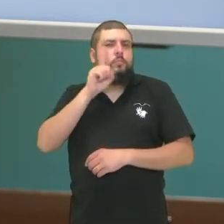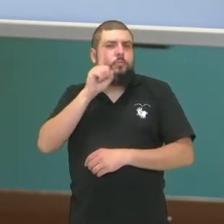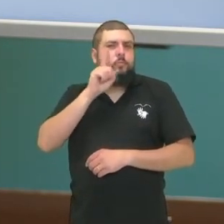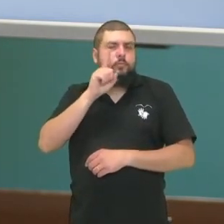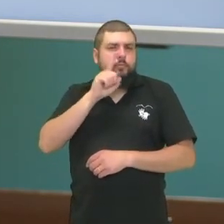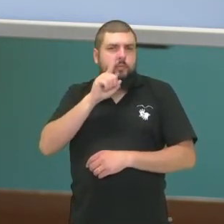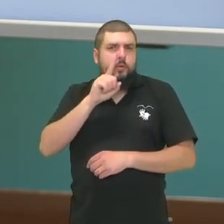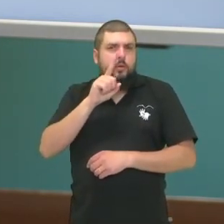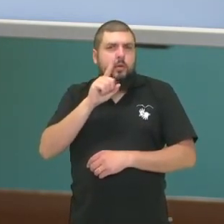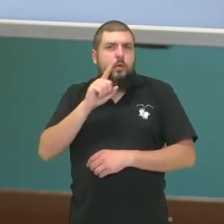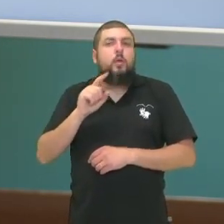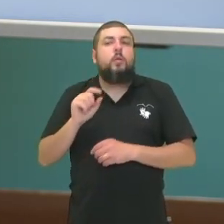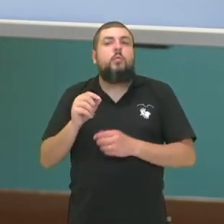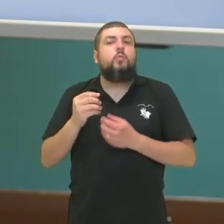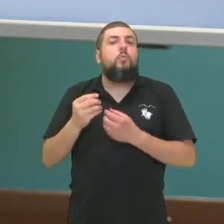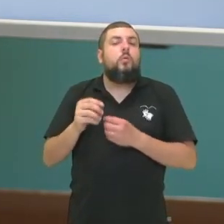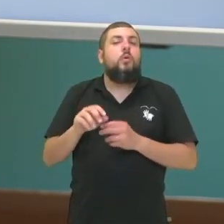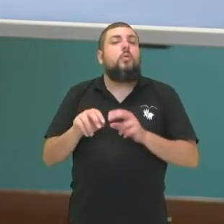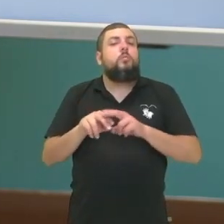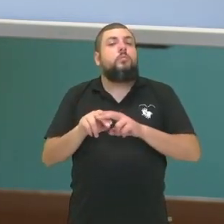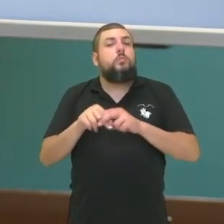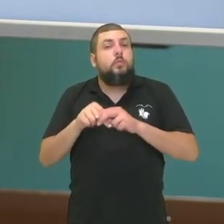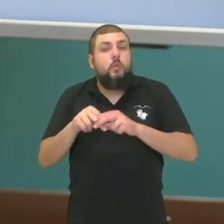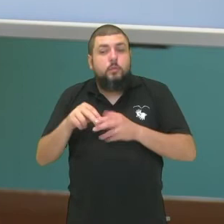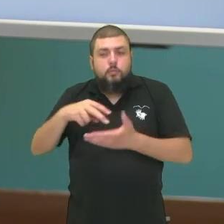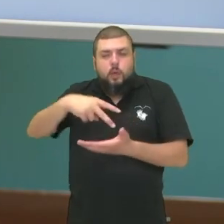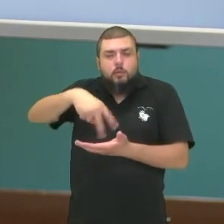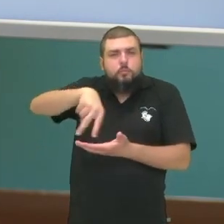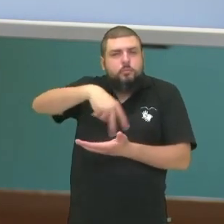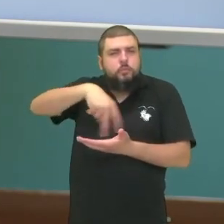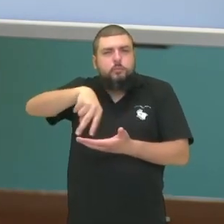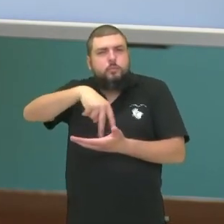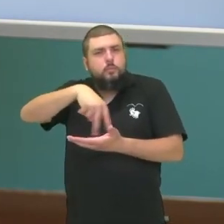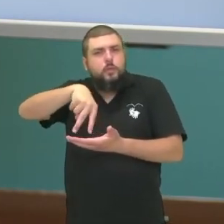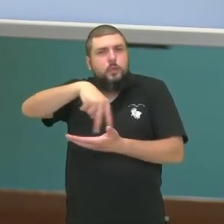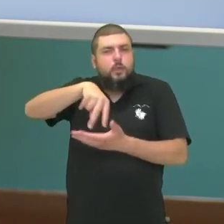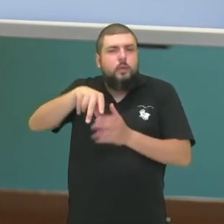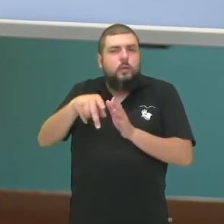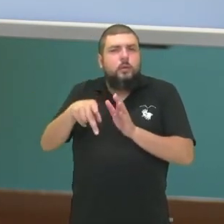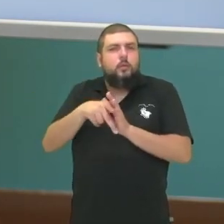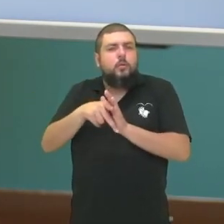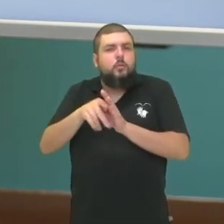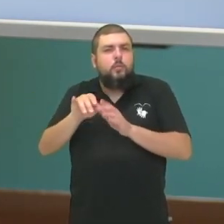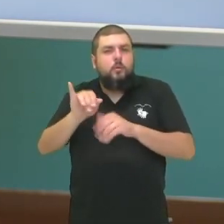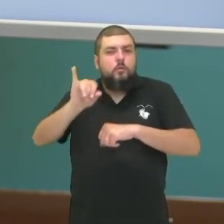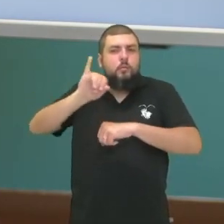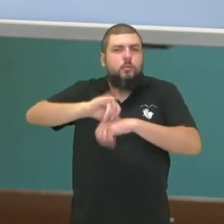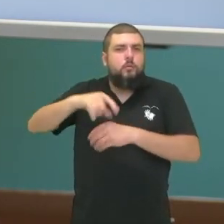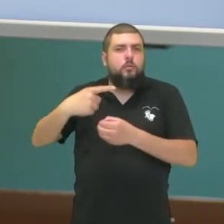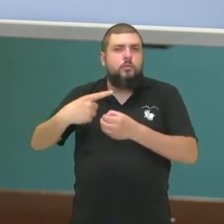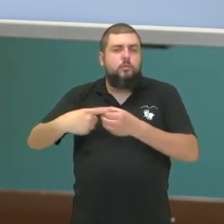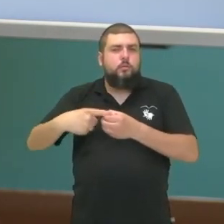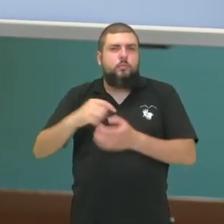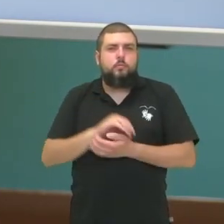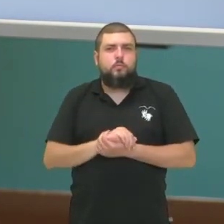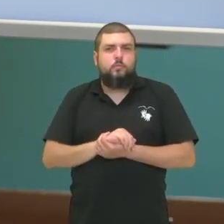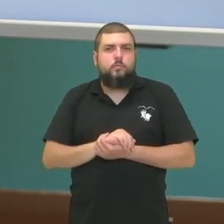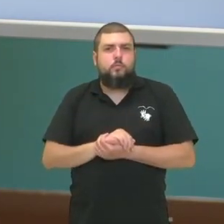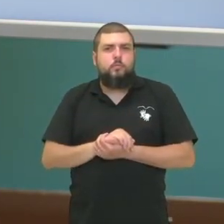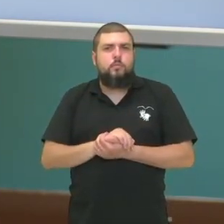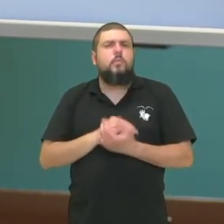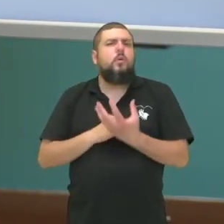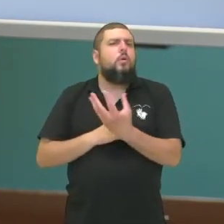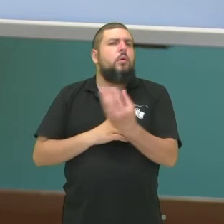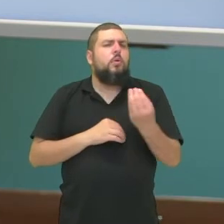que surgiram dos guetos e centros urbanos. Muitos pensam que street dance é um único estilo